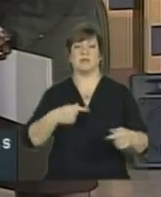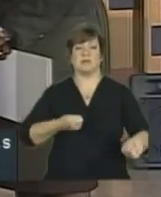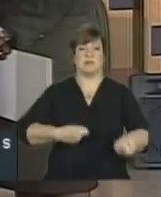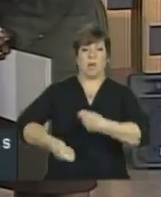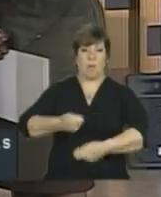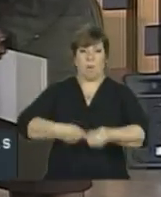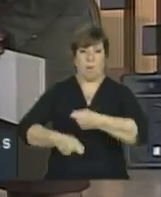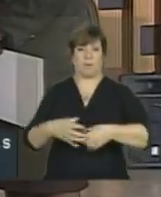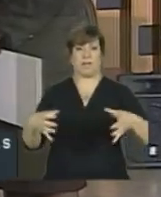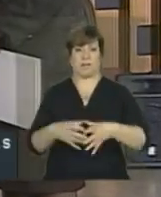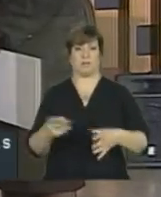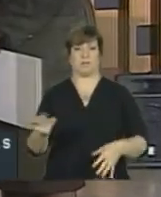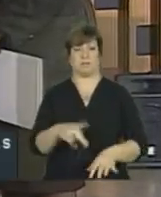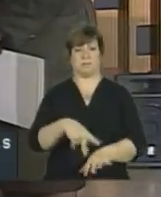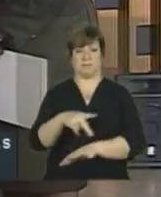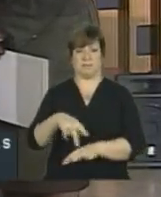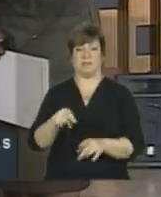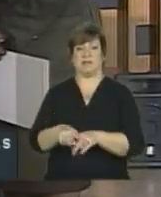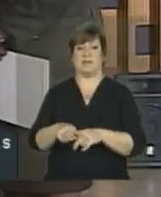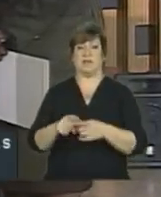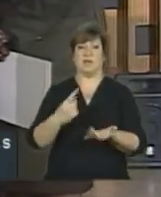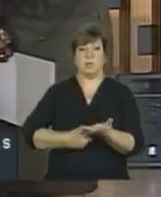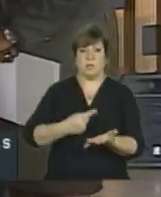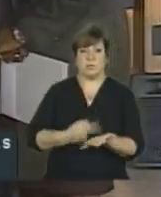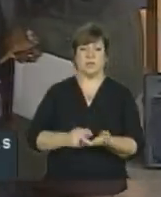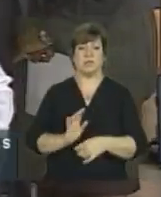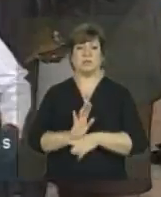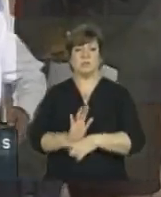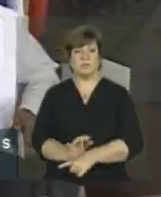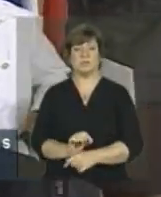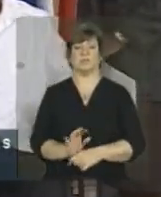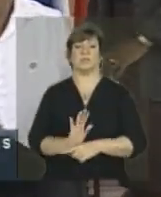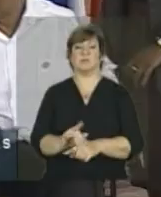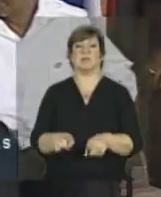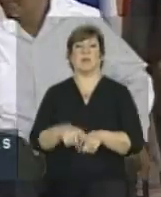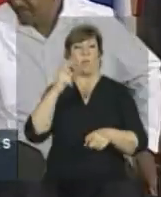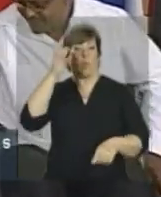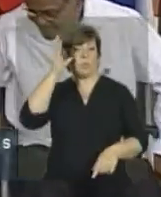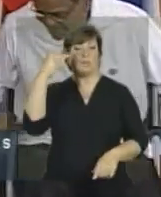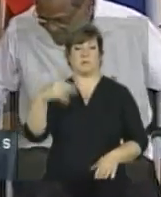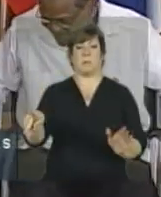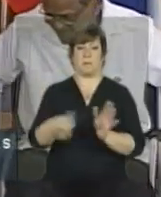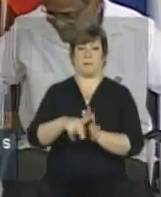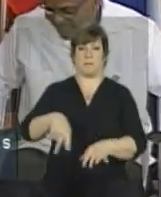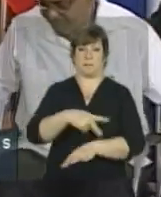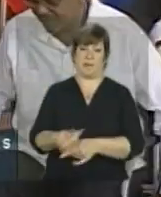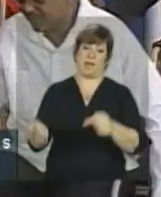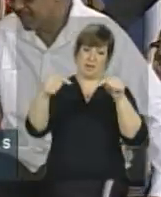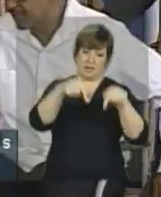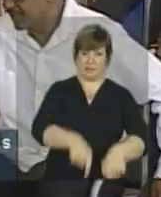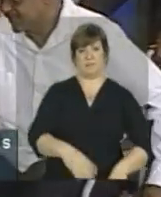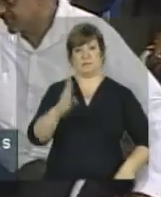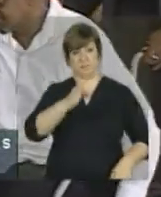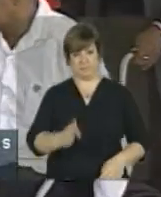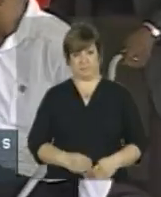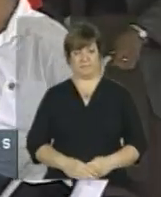negociar acordos que tragam benefícios e promovam a cultura do seu país no país que ele